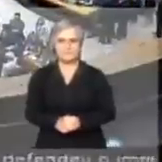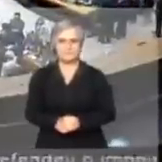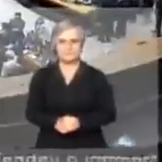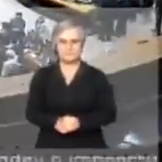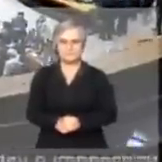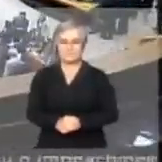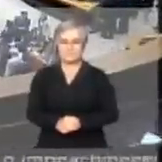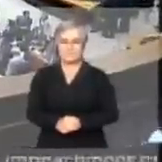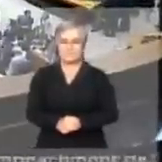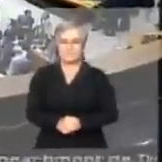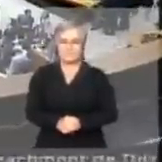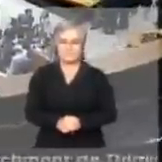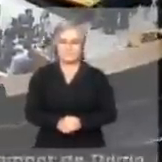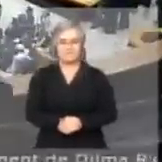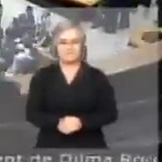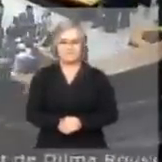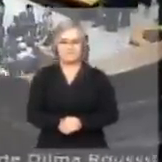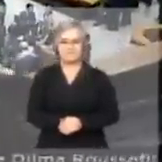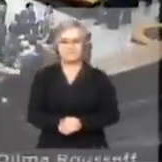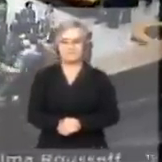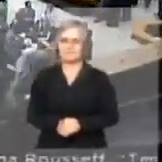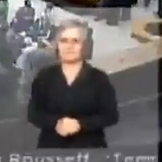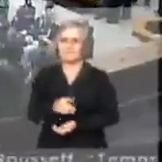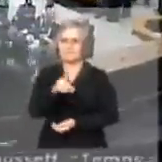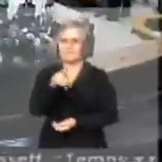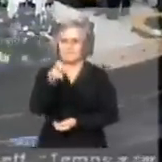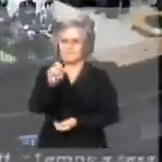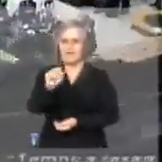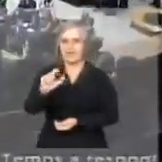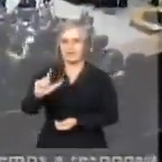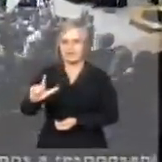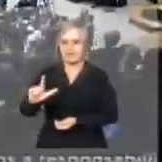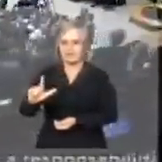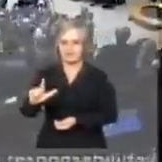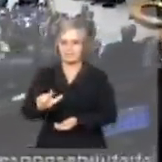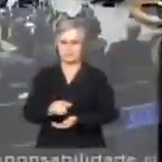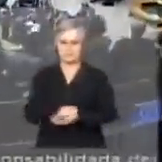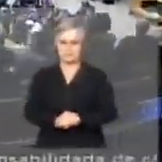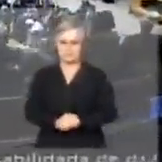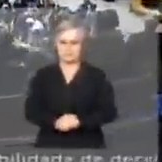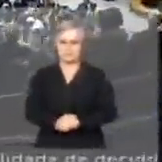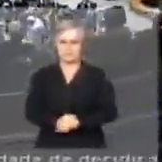Chamo o PSL.